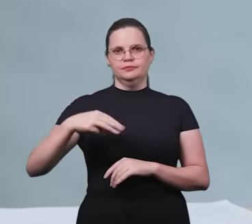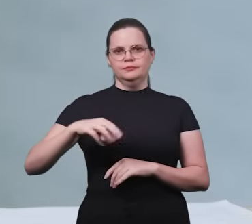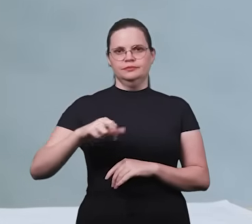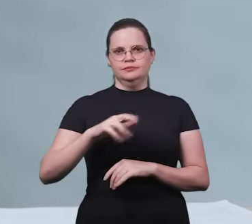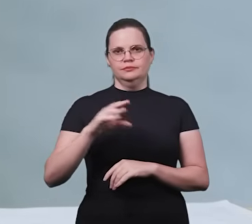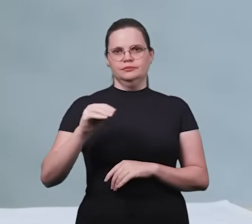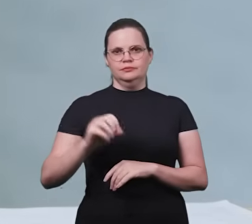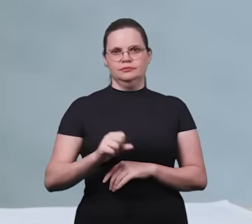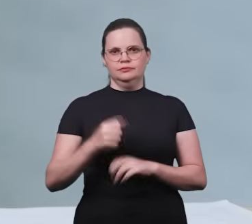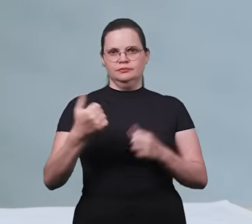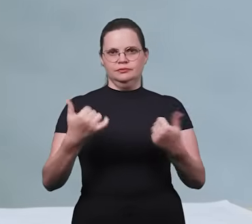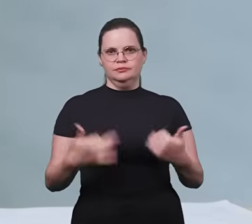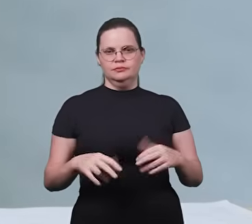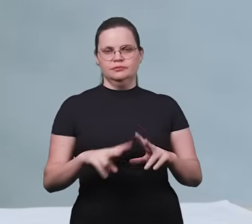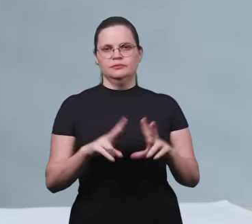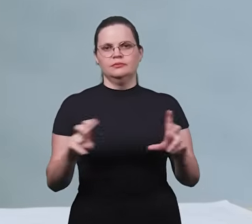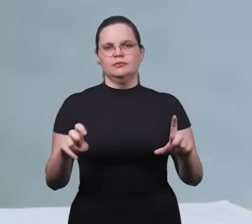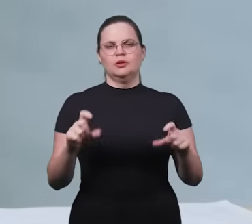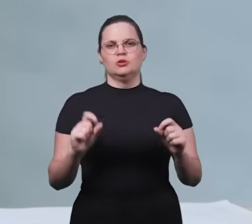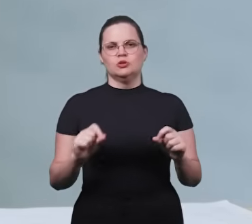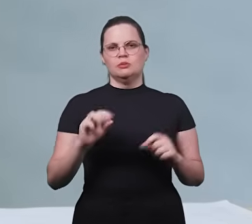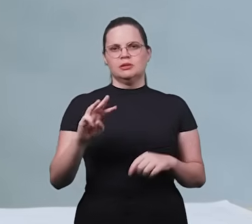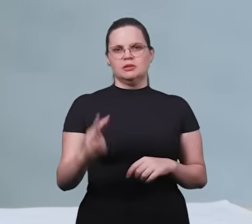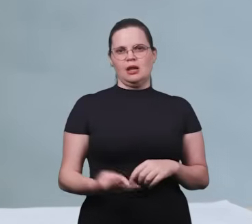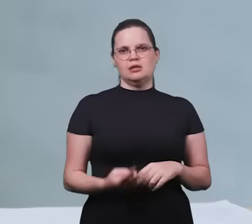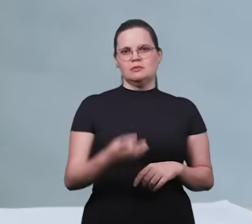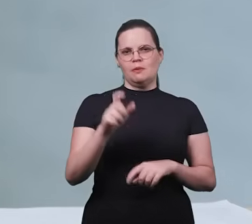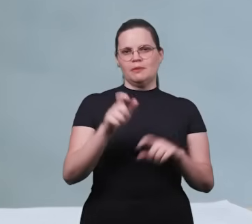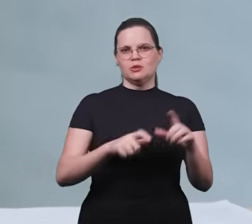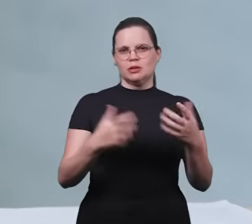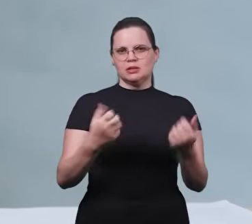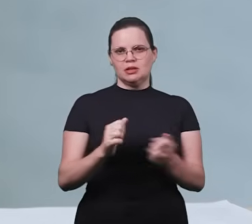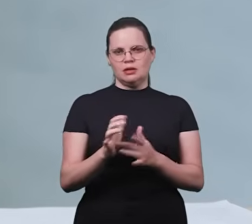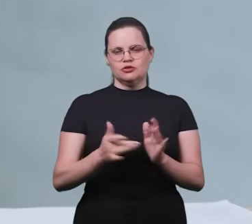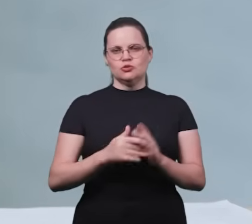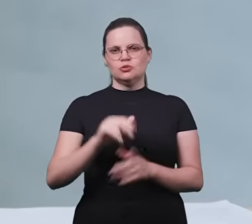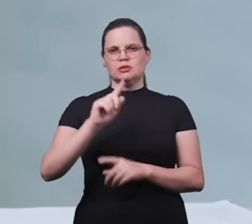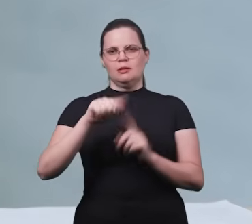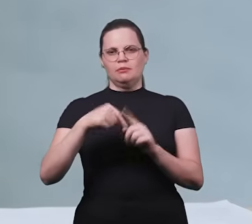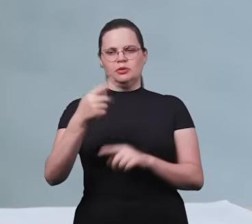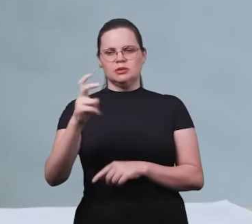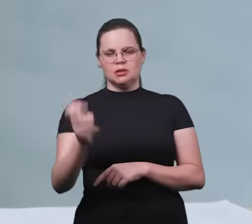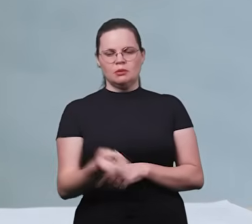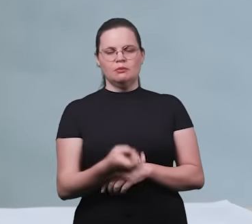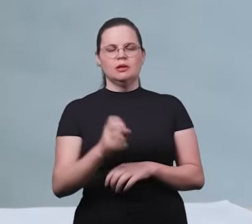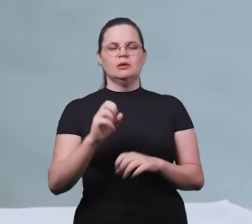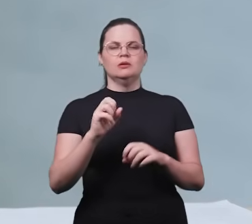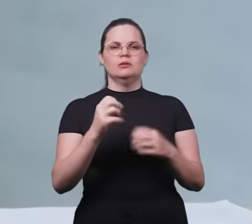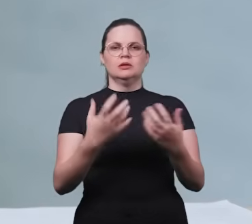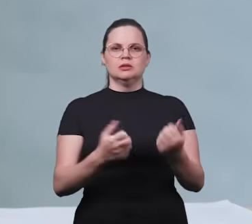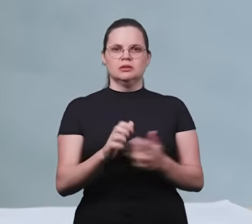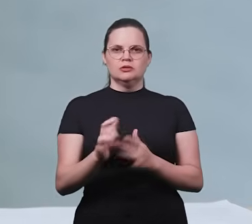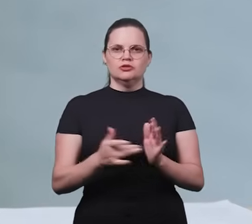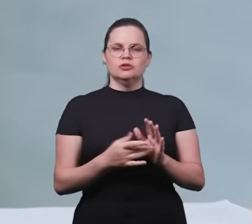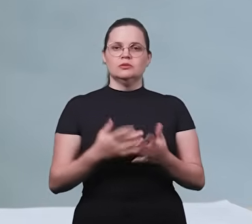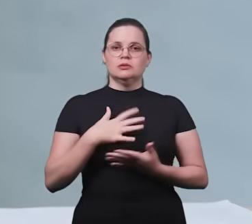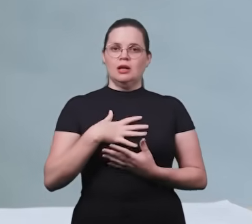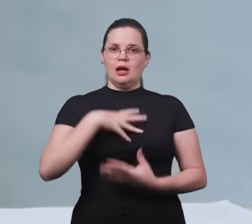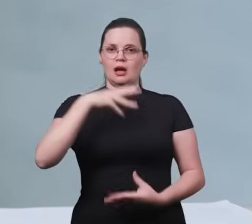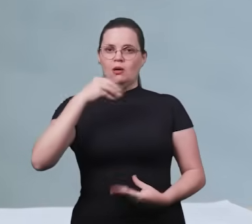coloca, as conversões, as 3.000 almas, né? As resistências sendo quebradas, né? O profundo da alma do homem